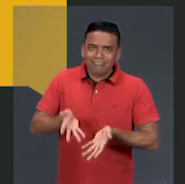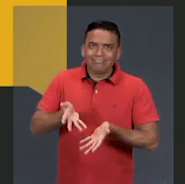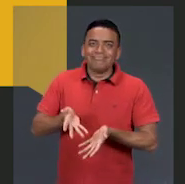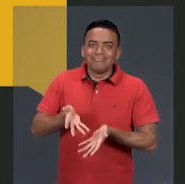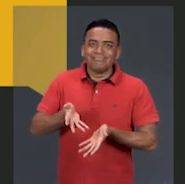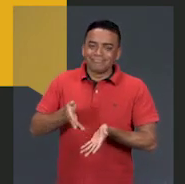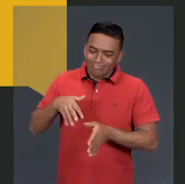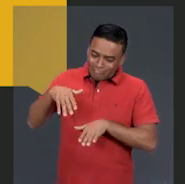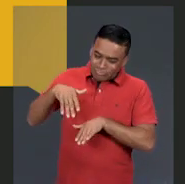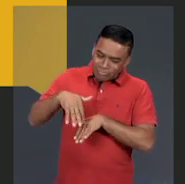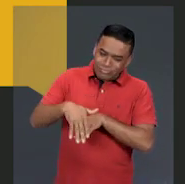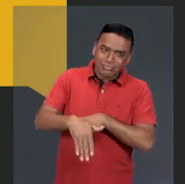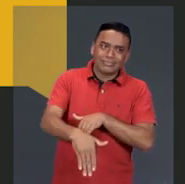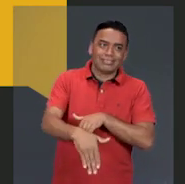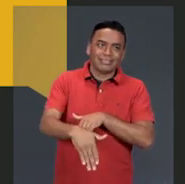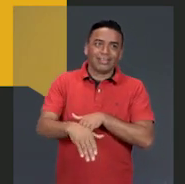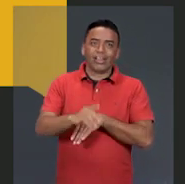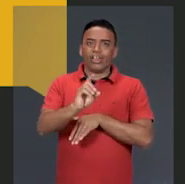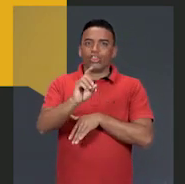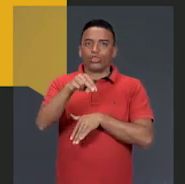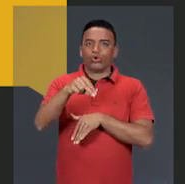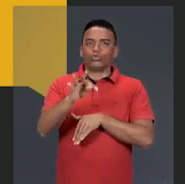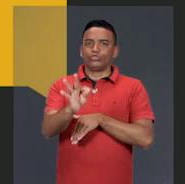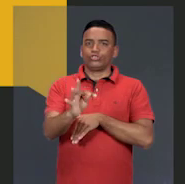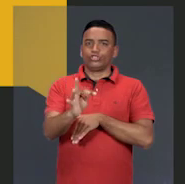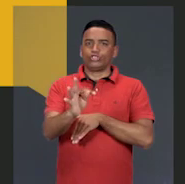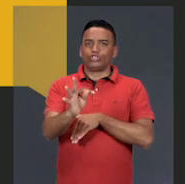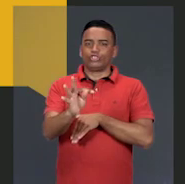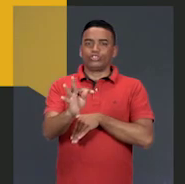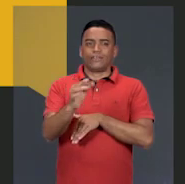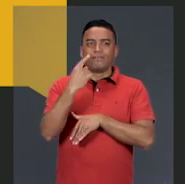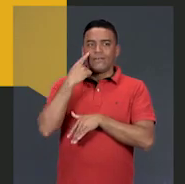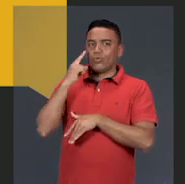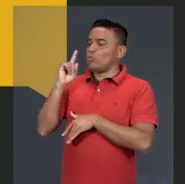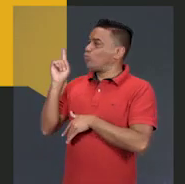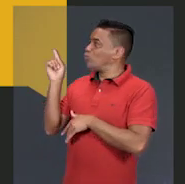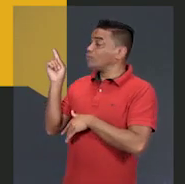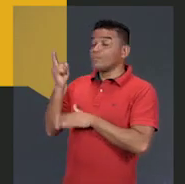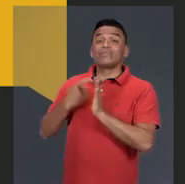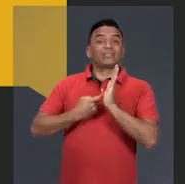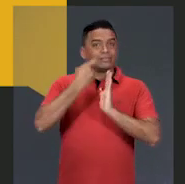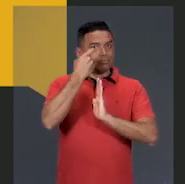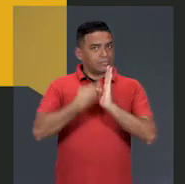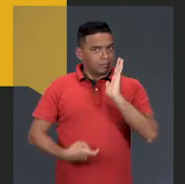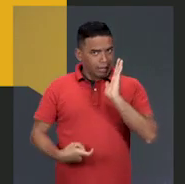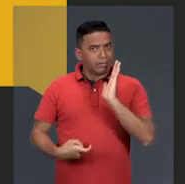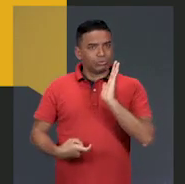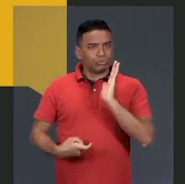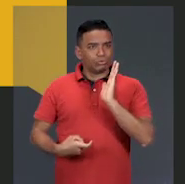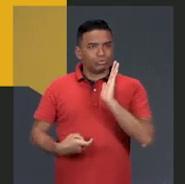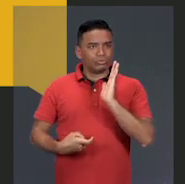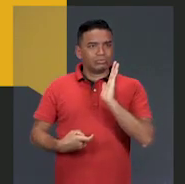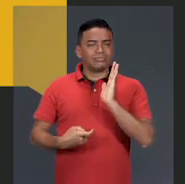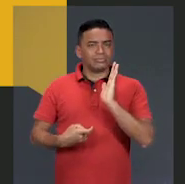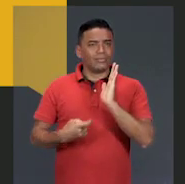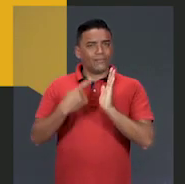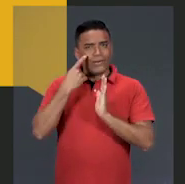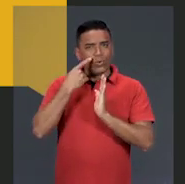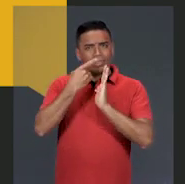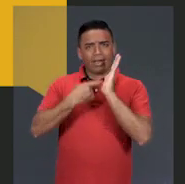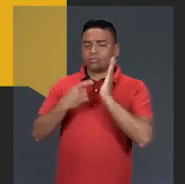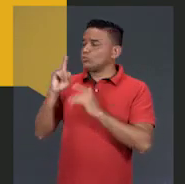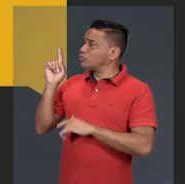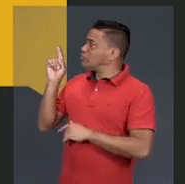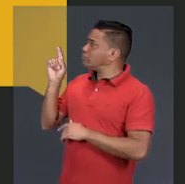um donut mesmo. Temos um donut escrito na imagem, nós temos um texto escrito, forget the child